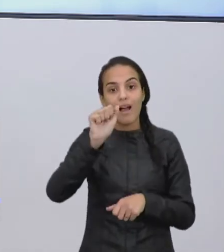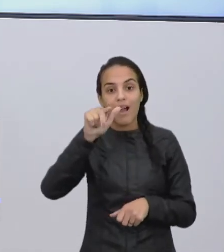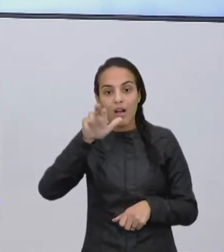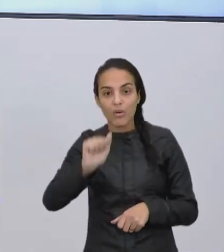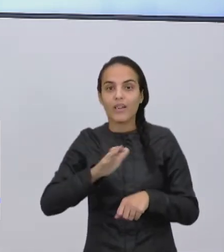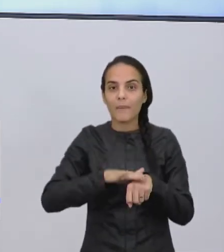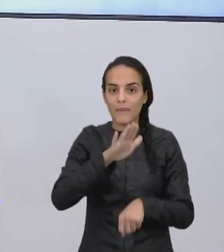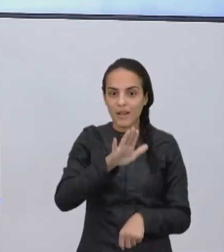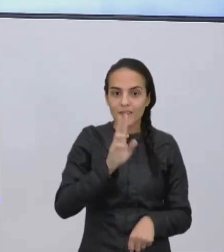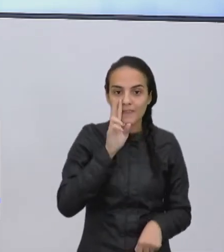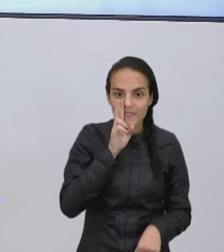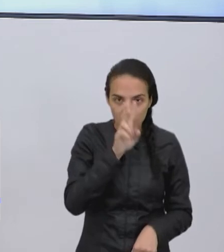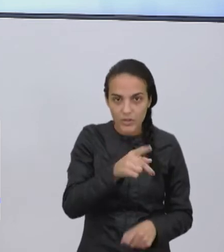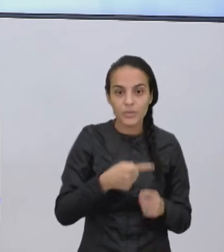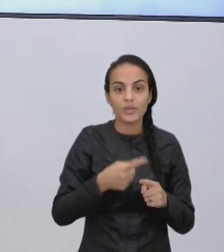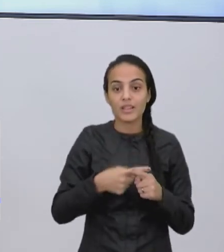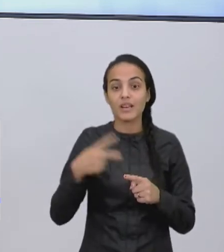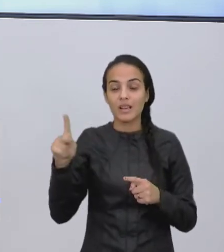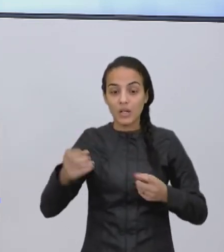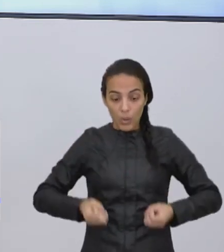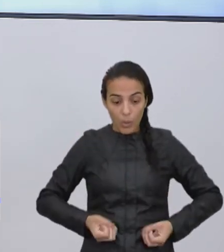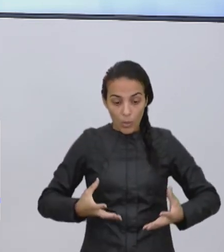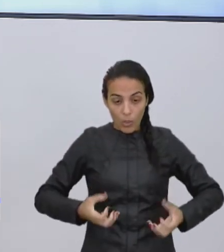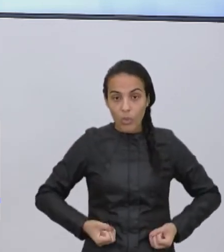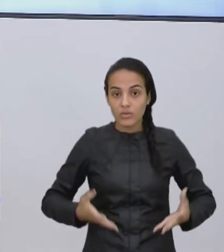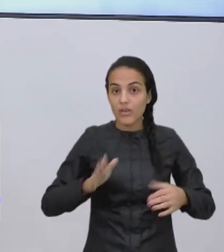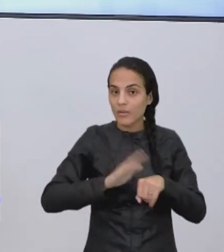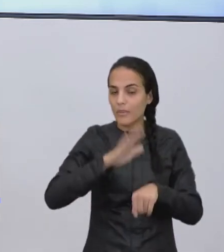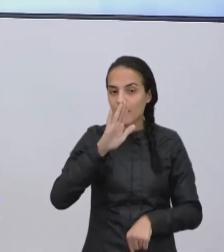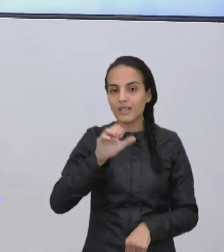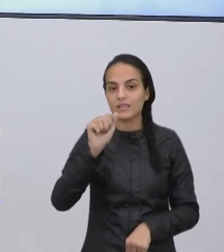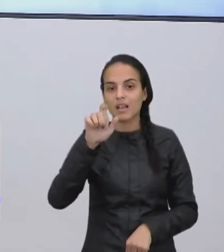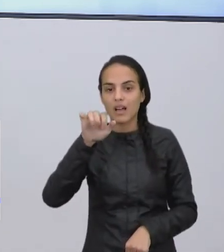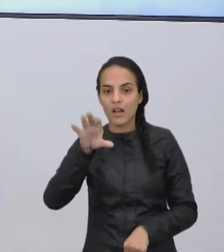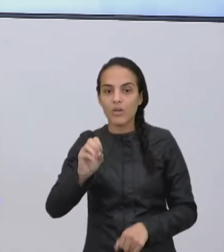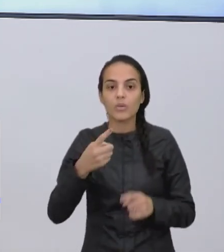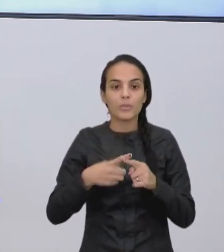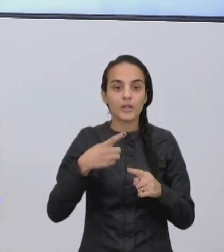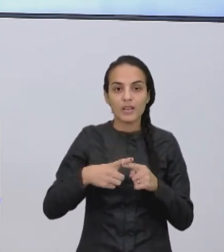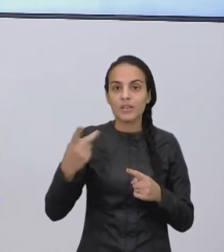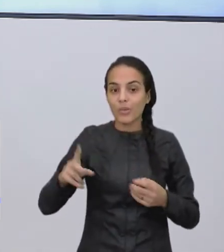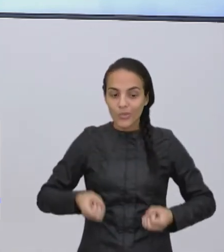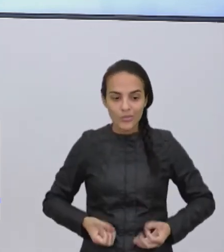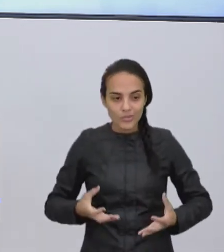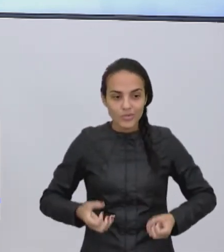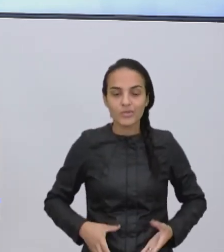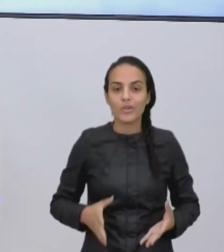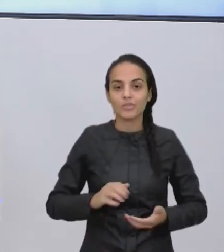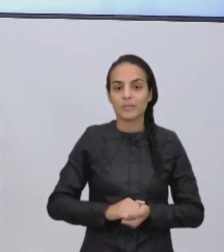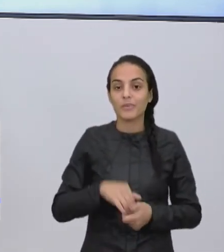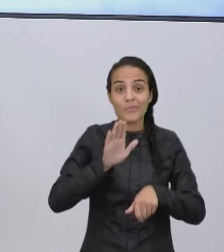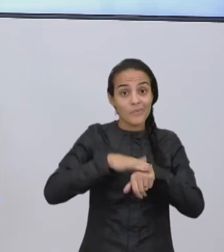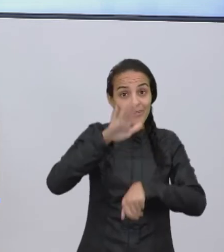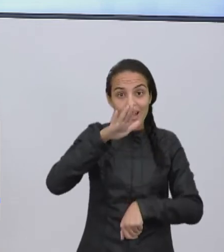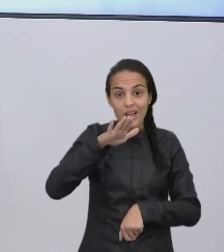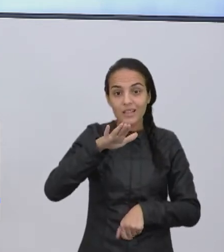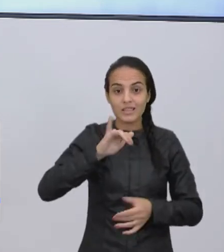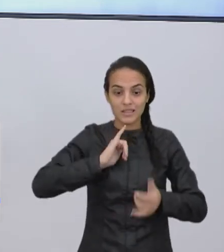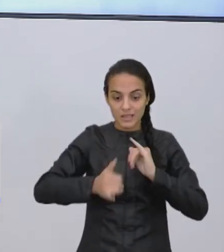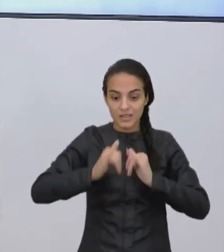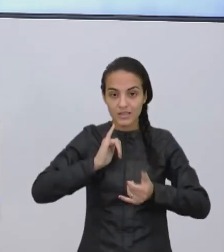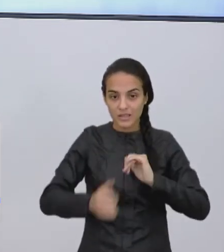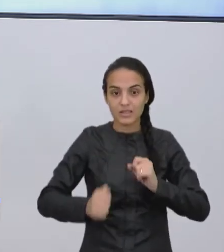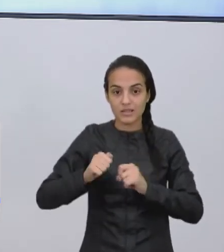ele consome mais álcool, né, para andar a mesma distância do que um carro a gasolina. Então, se ele consome mais energia para